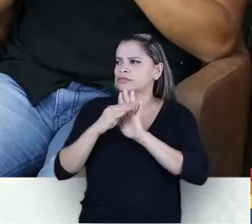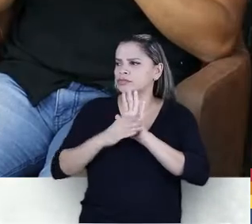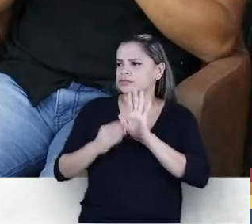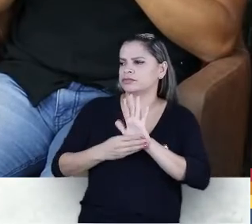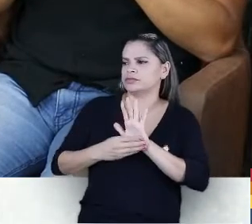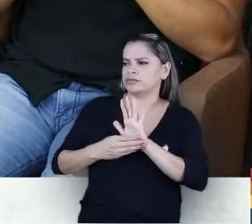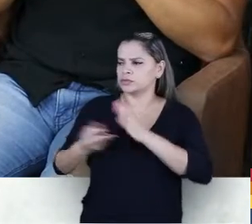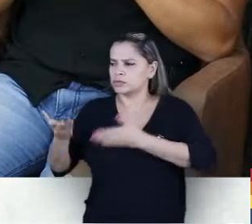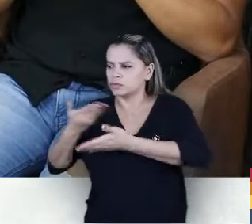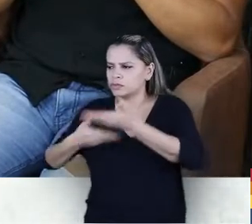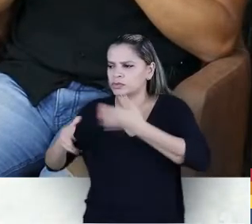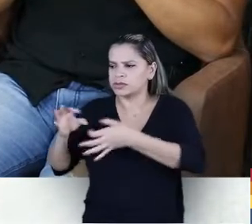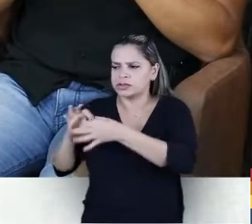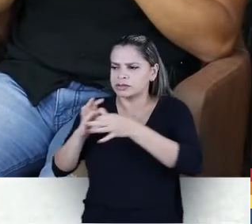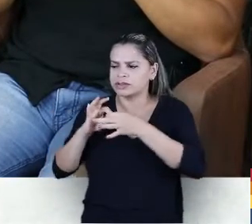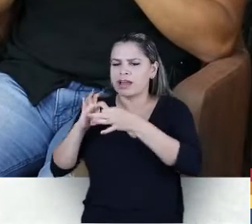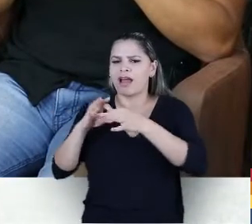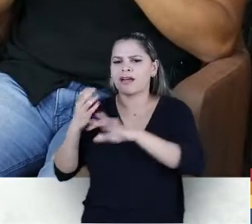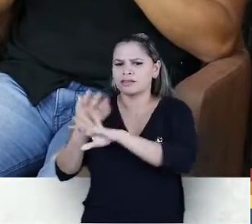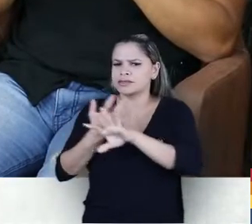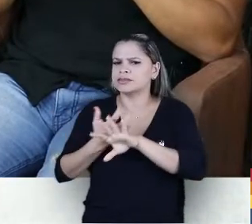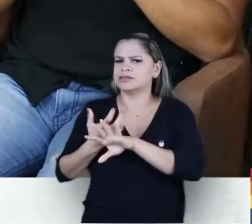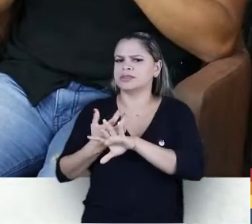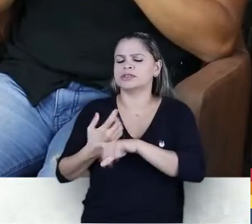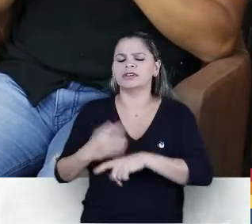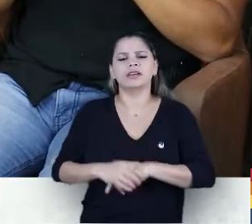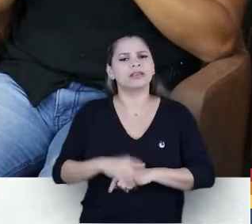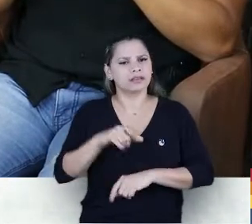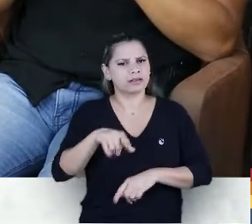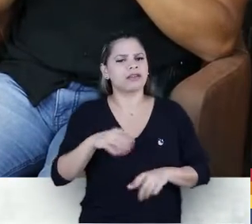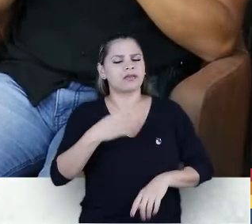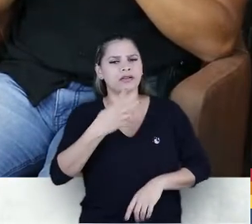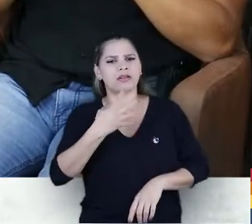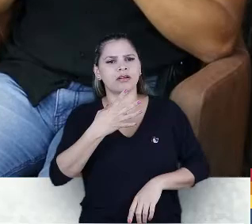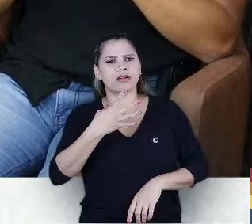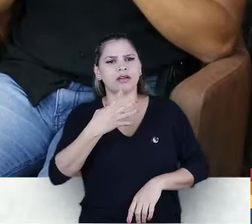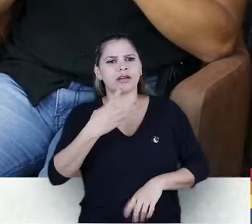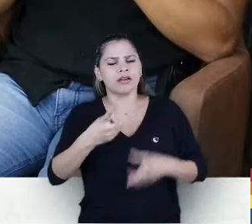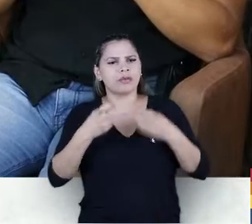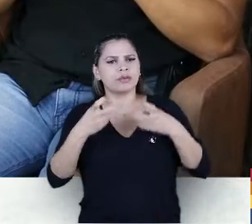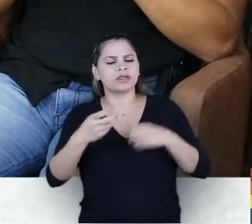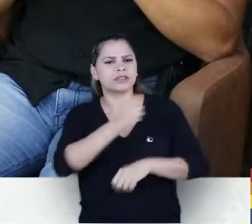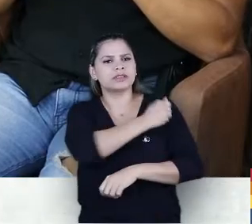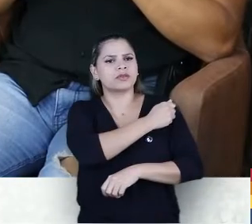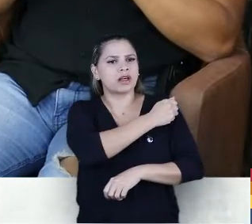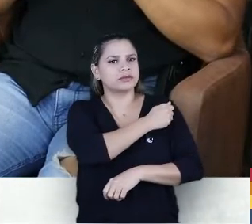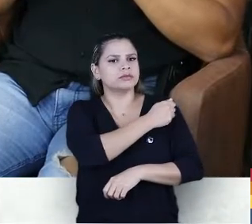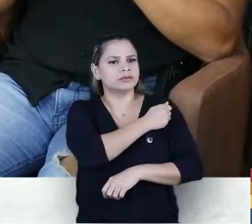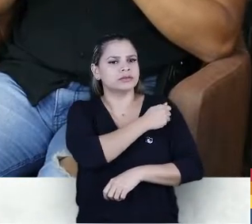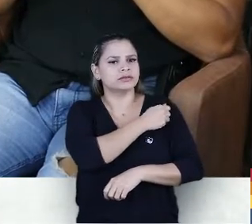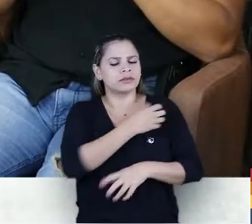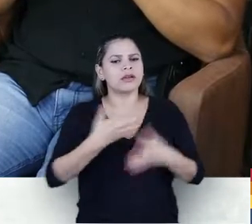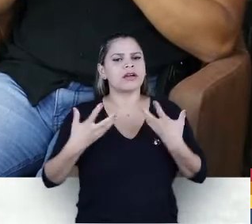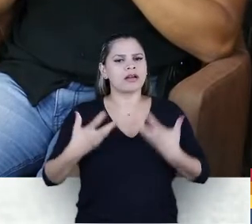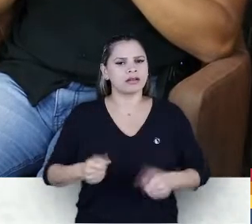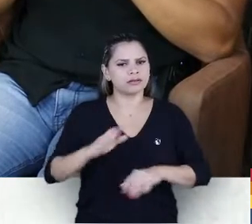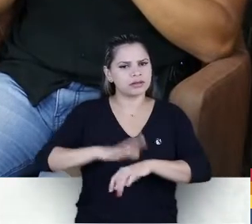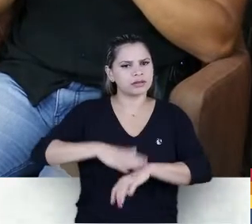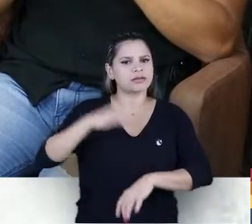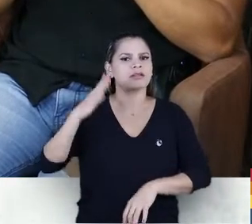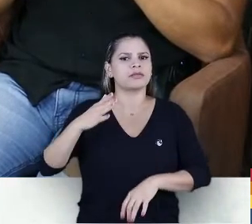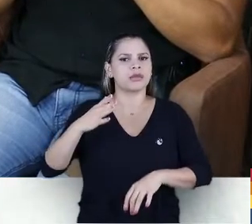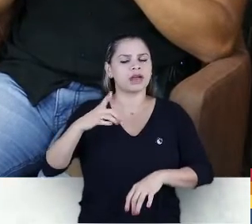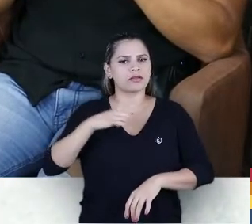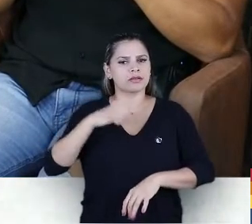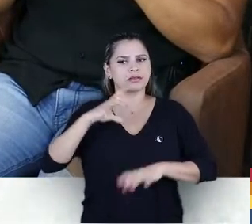que não organizar, planejar para fazer ações, intervenções também relacionando as áreas. E eu percebo